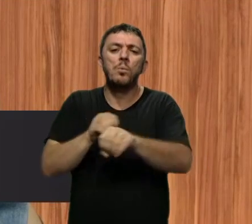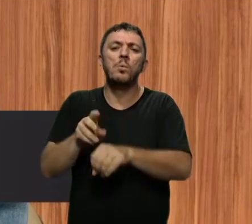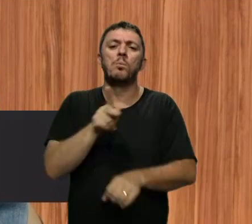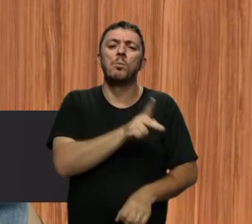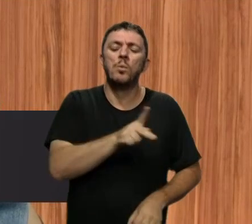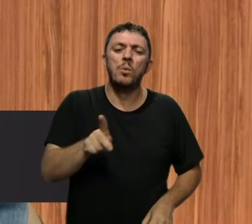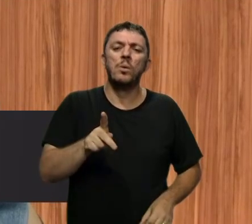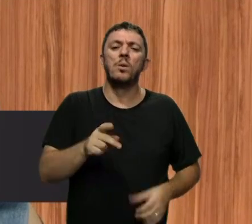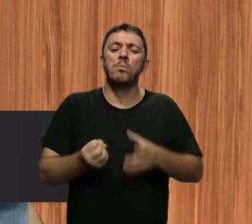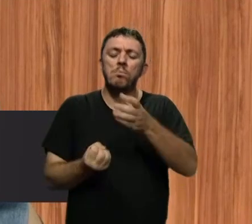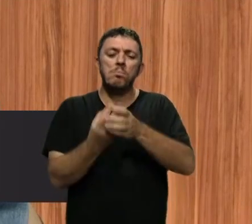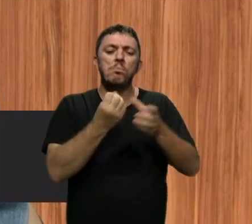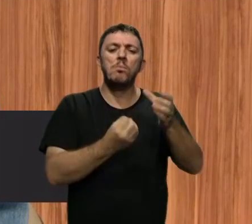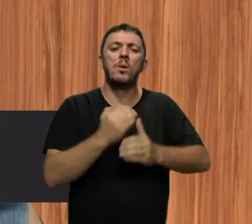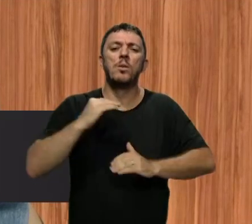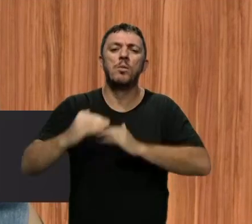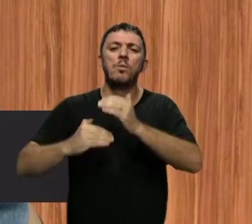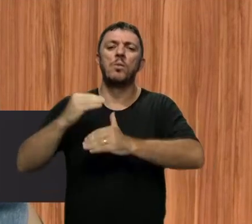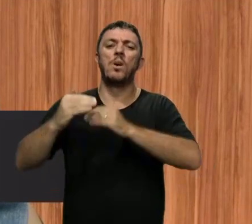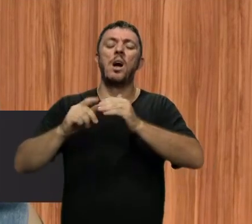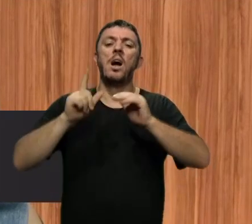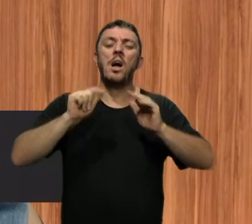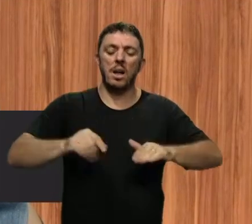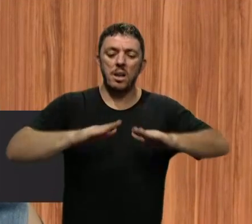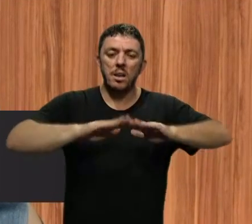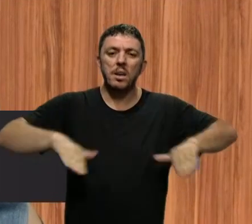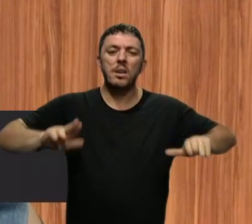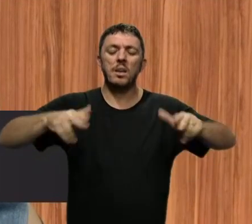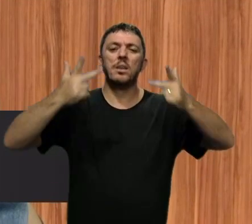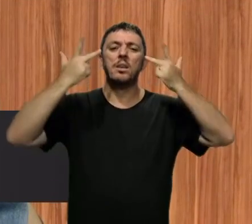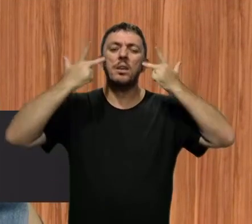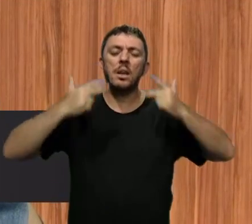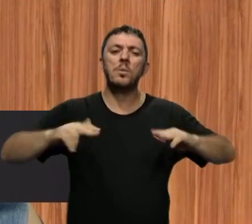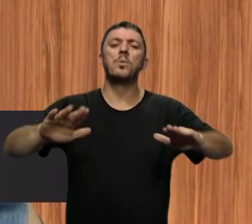o desenvolvimento do programa Ser Criança é Natural?